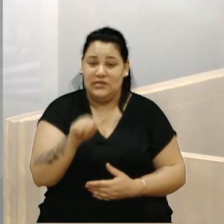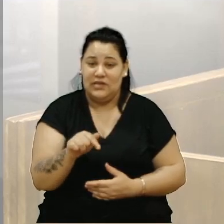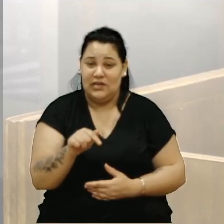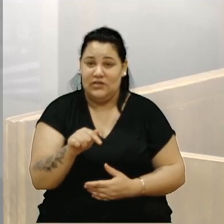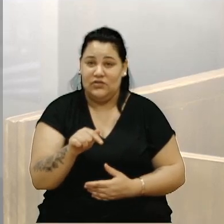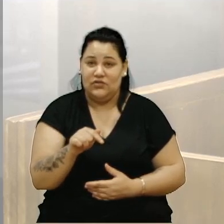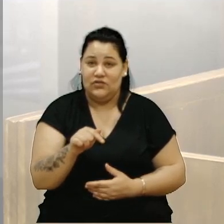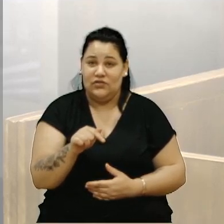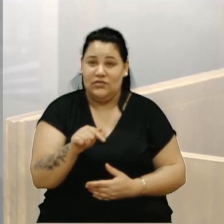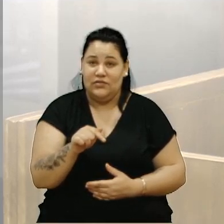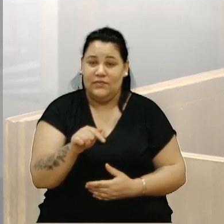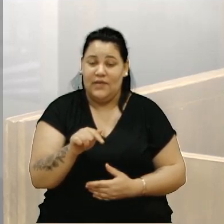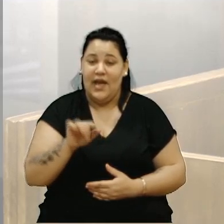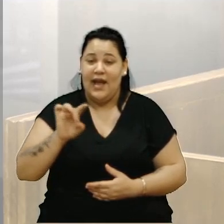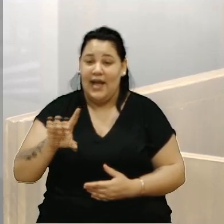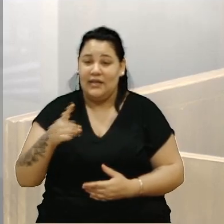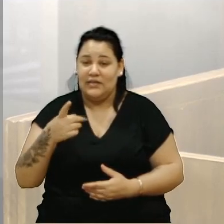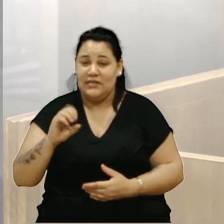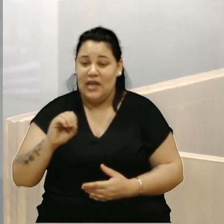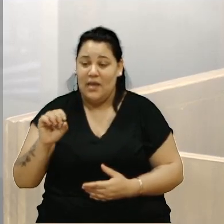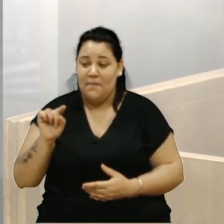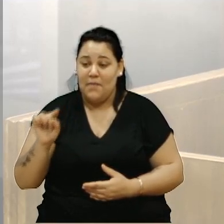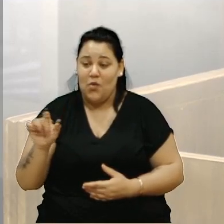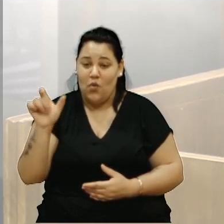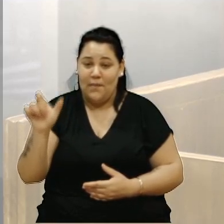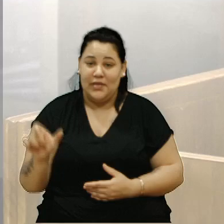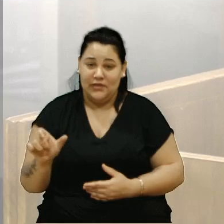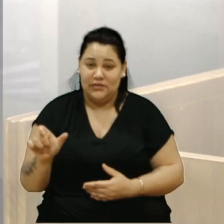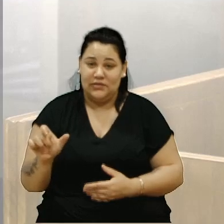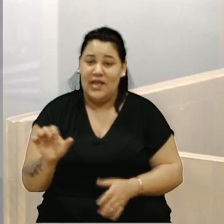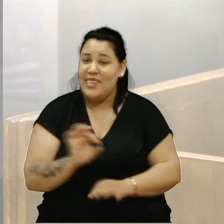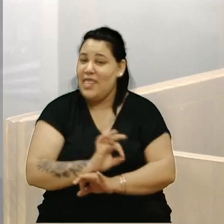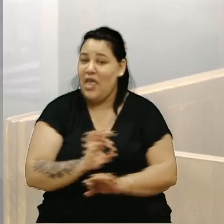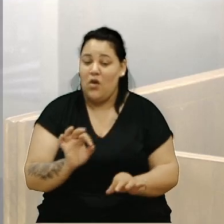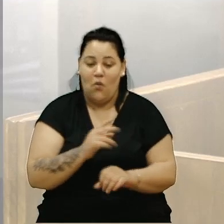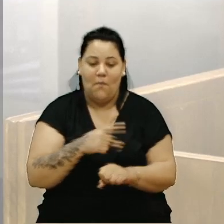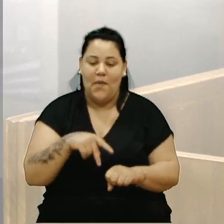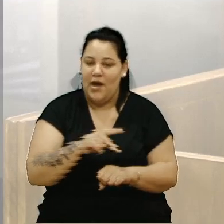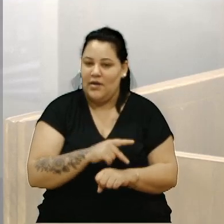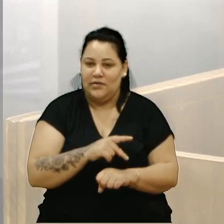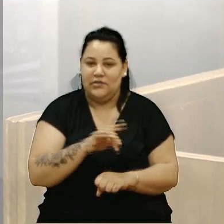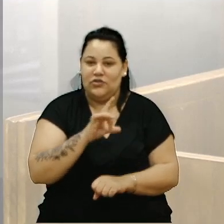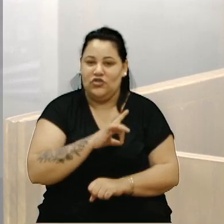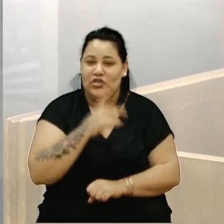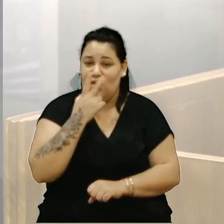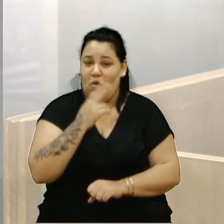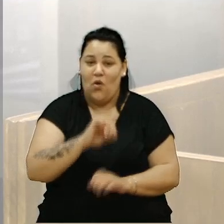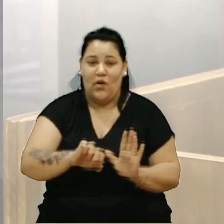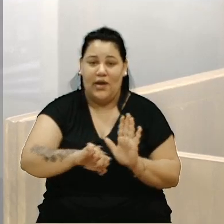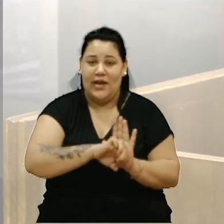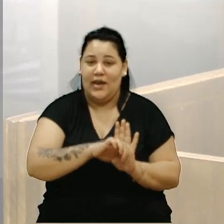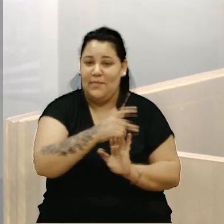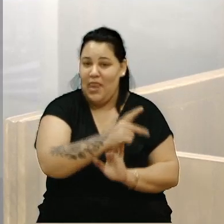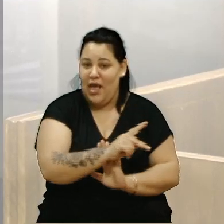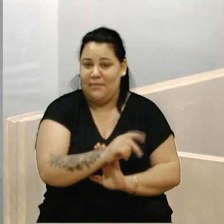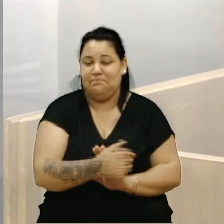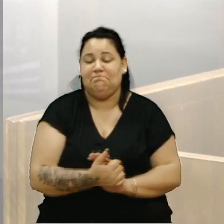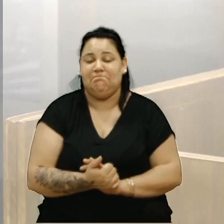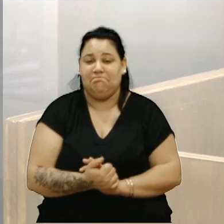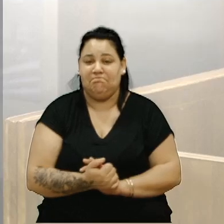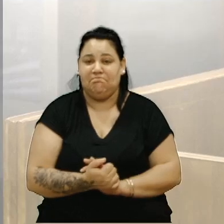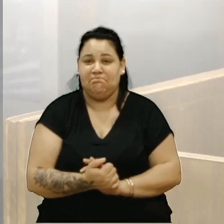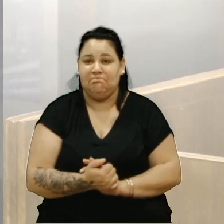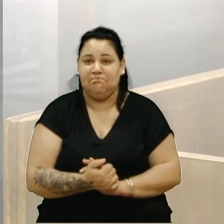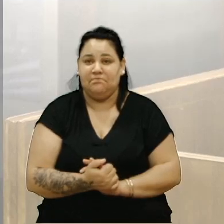mil habitantes. E nenhum país do mundo tinha uma criminalidade feroz como tinha naquele país.